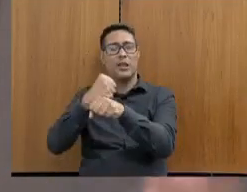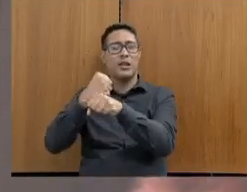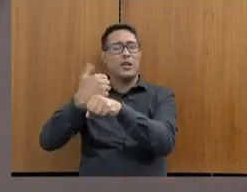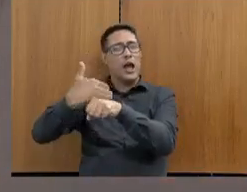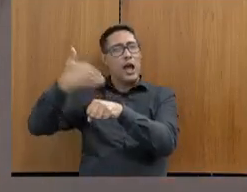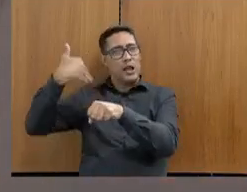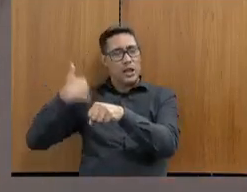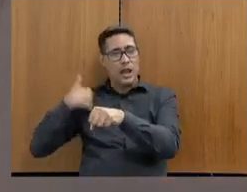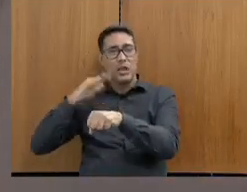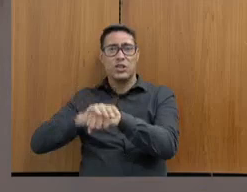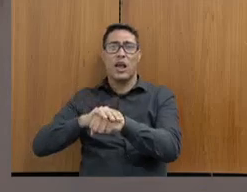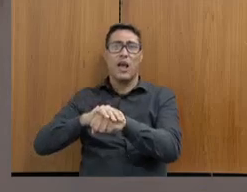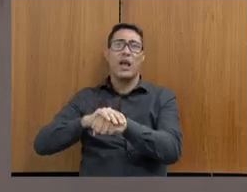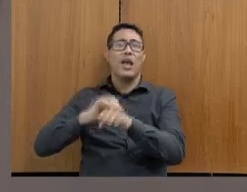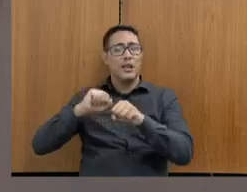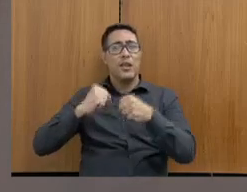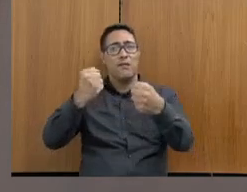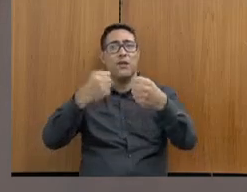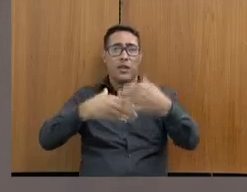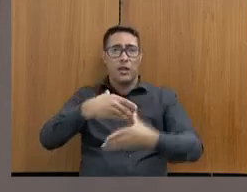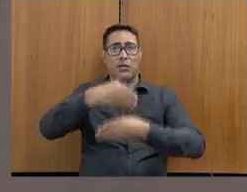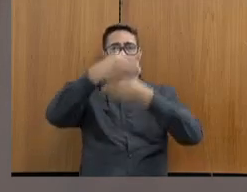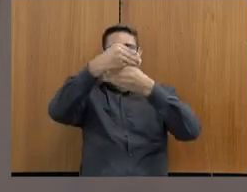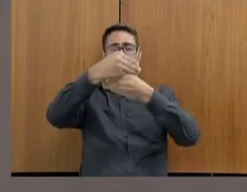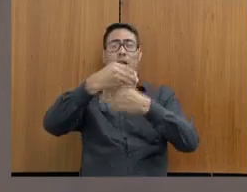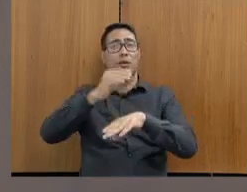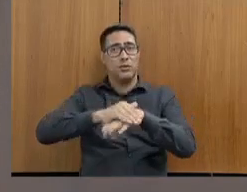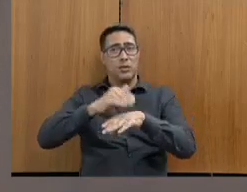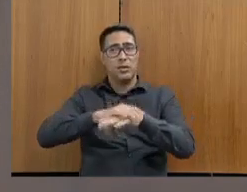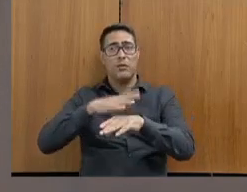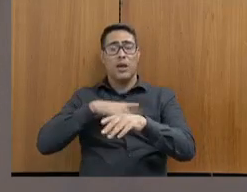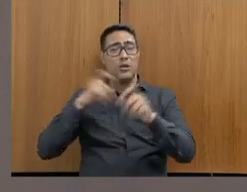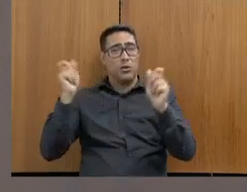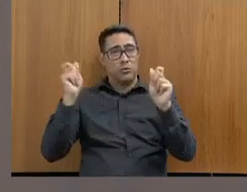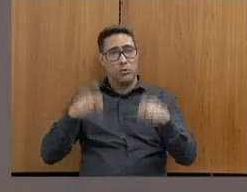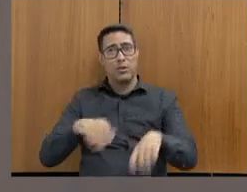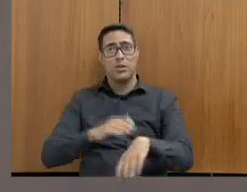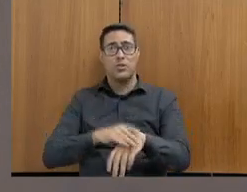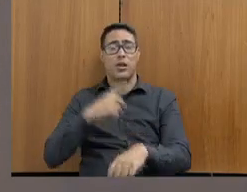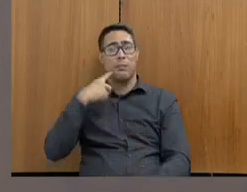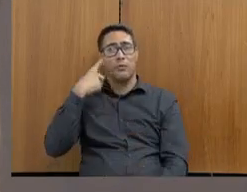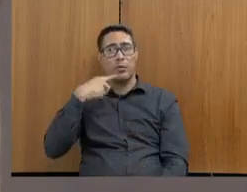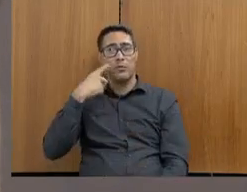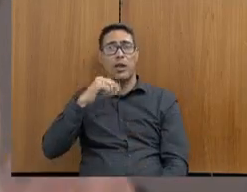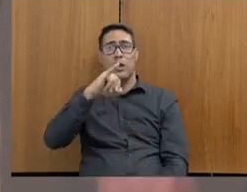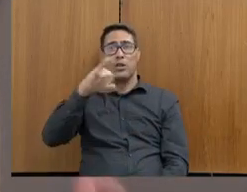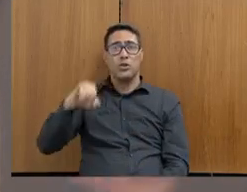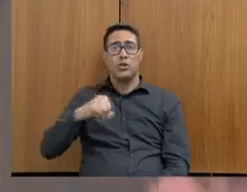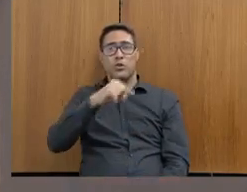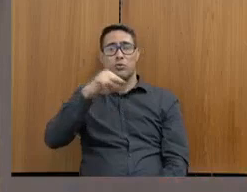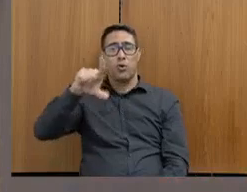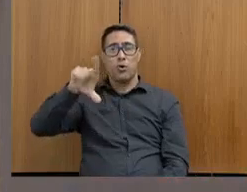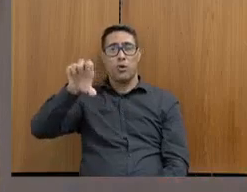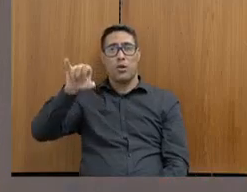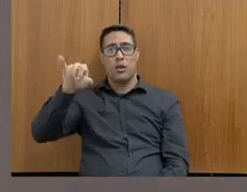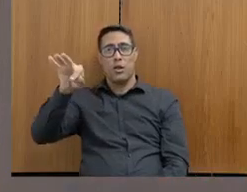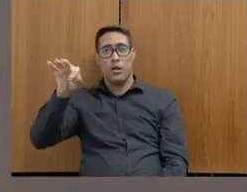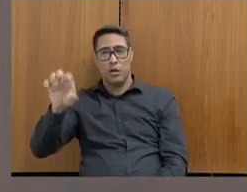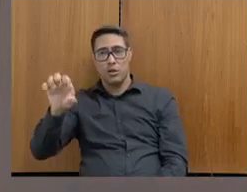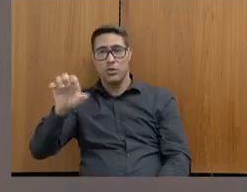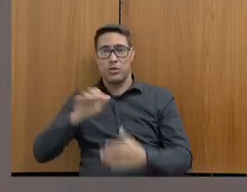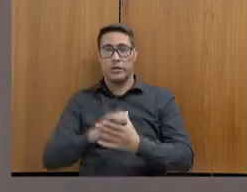uma Emenda que a época foi é concedida pelo Deputado João Leite né que propiciou a estruturação